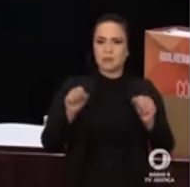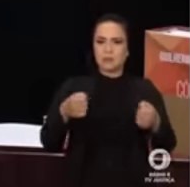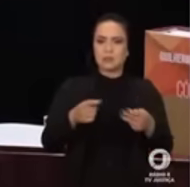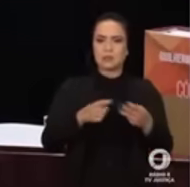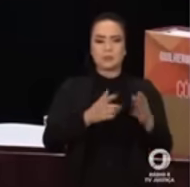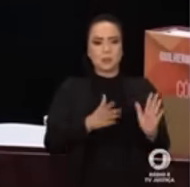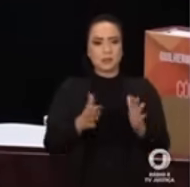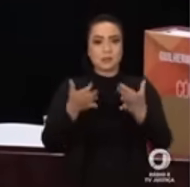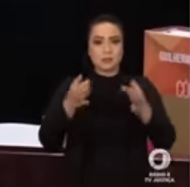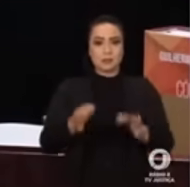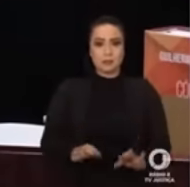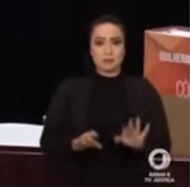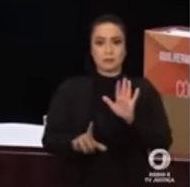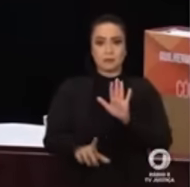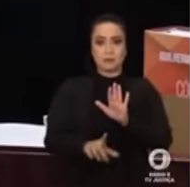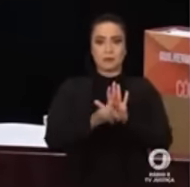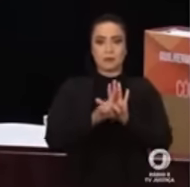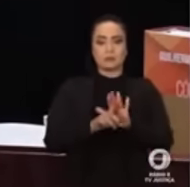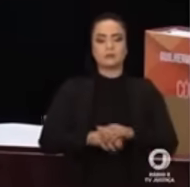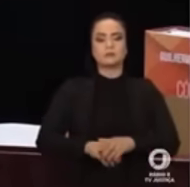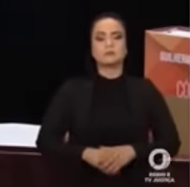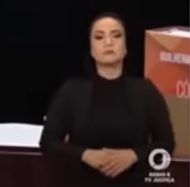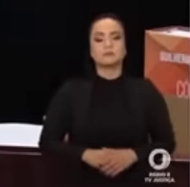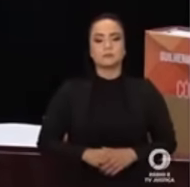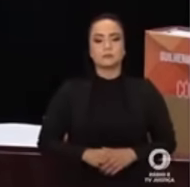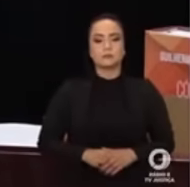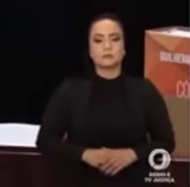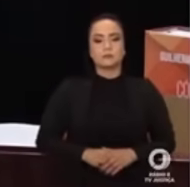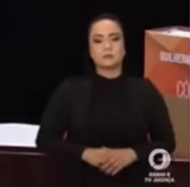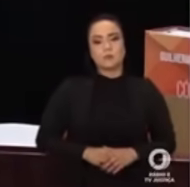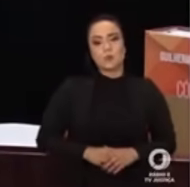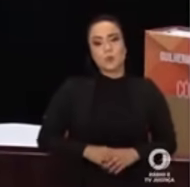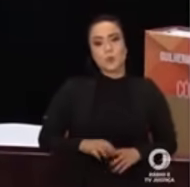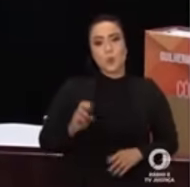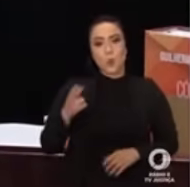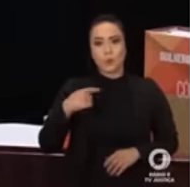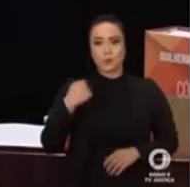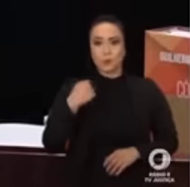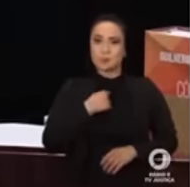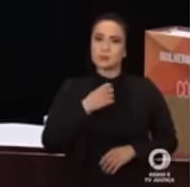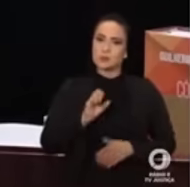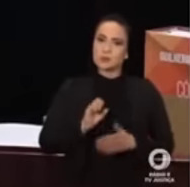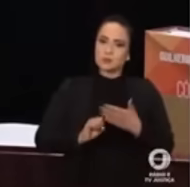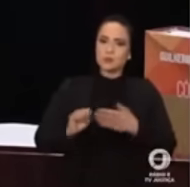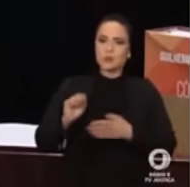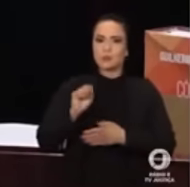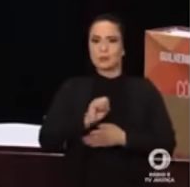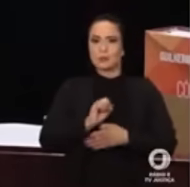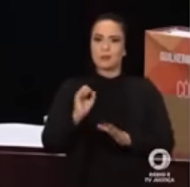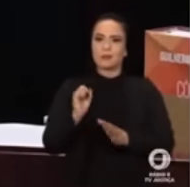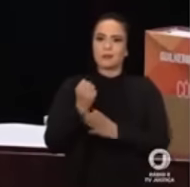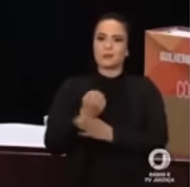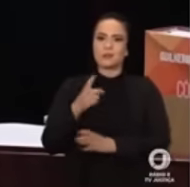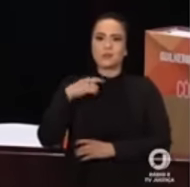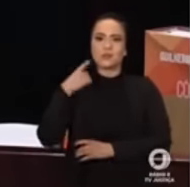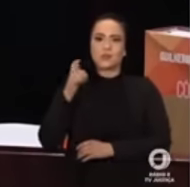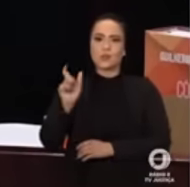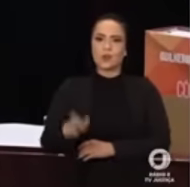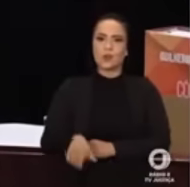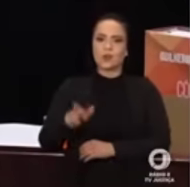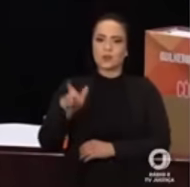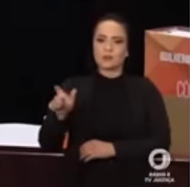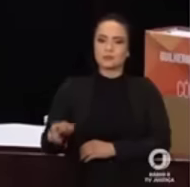legal, ou sequer a nossa súmula mesmo, que garante aos advogados, a súmula 14, que garante aos